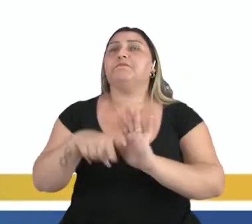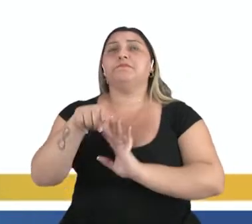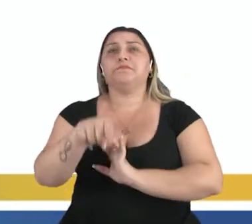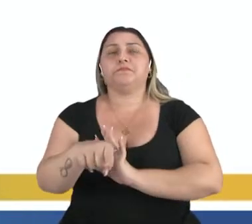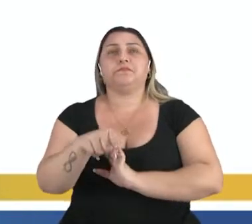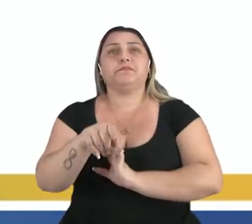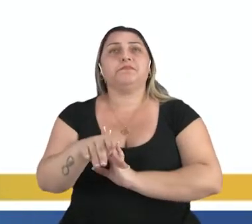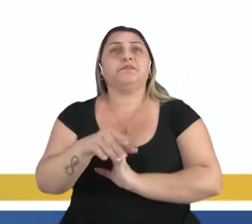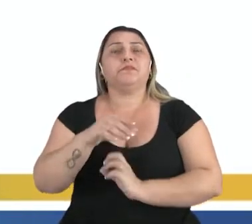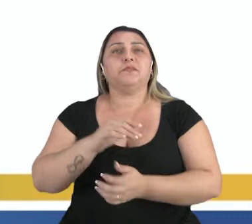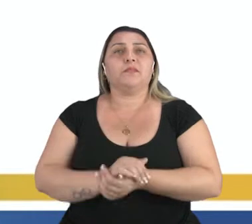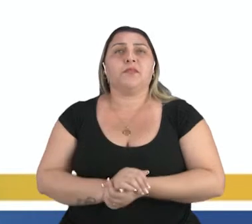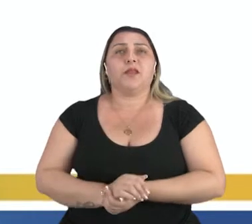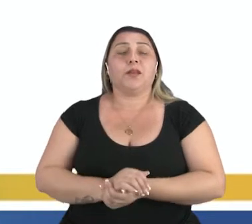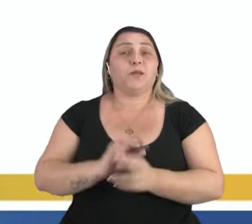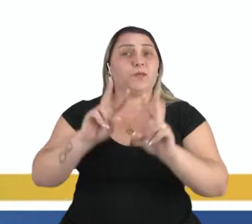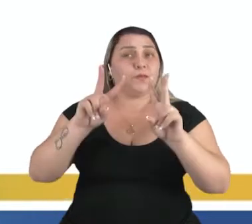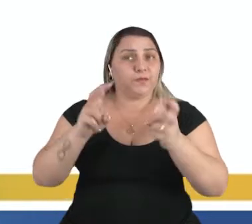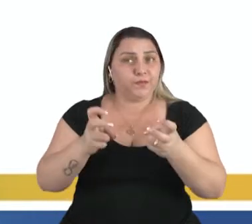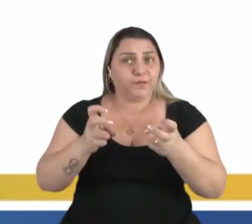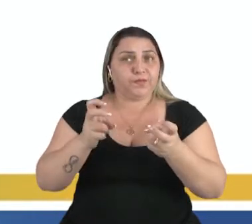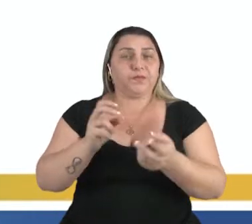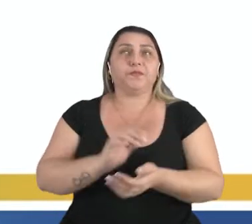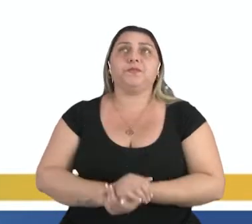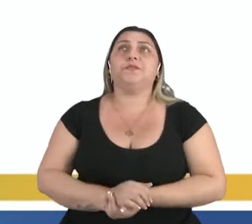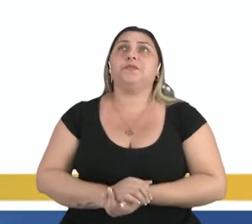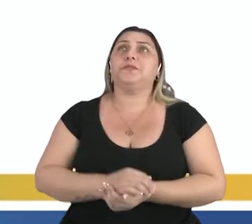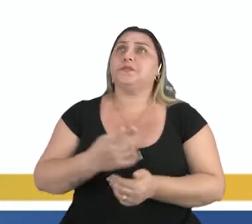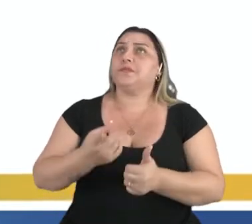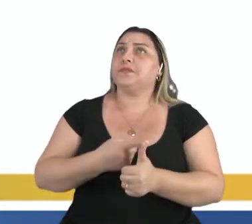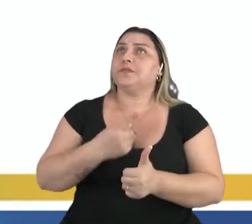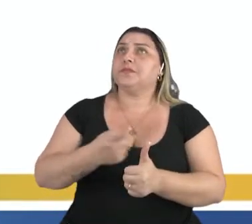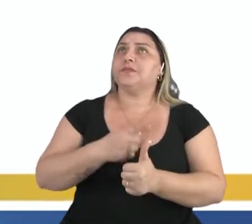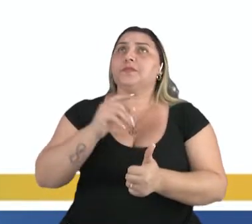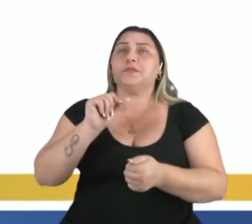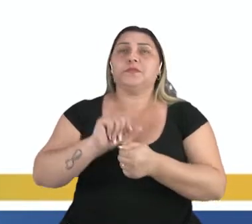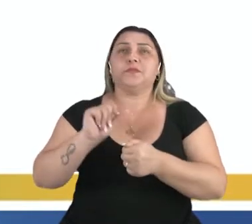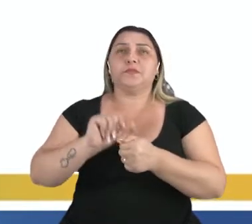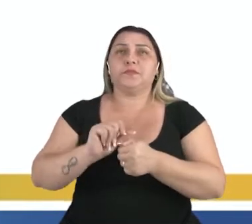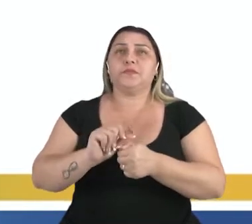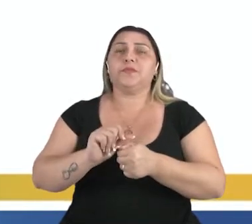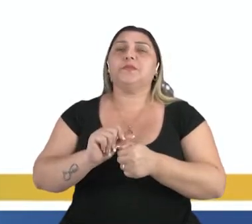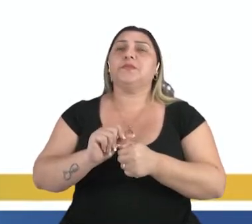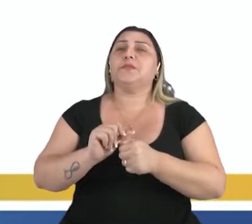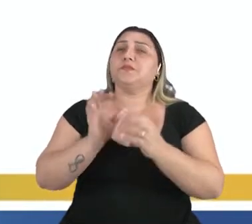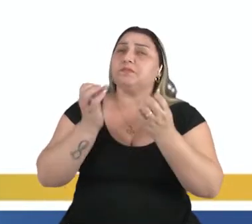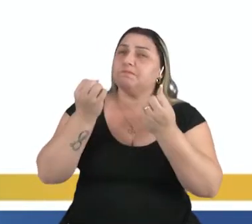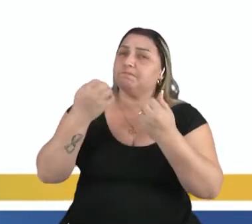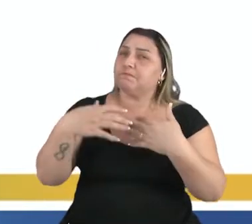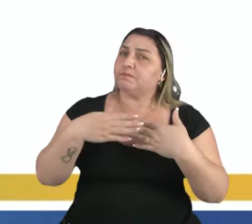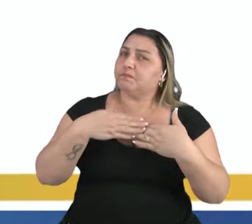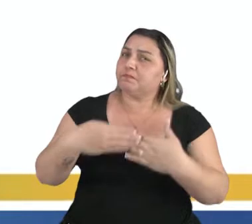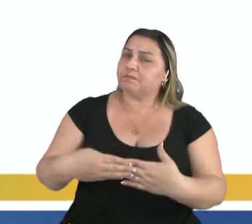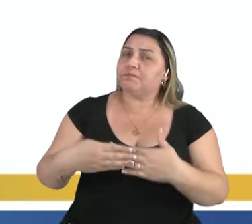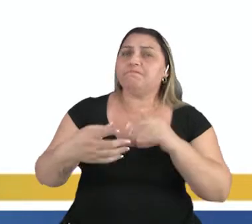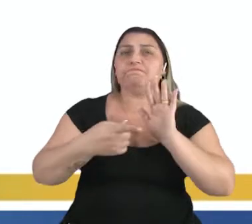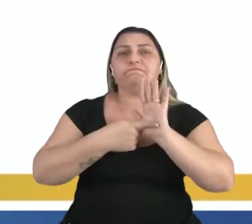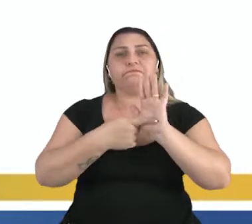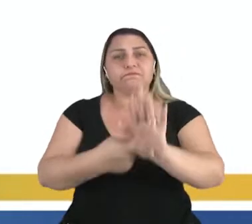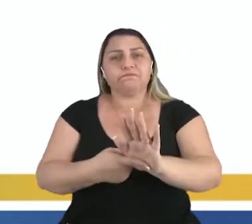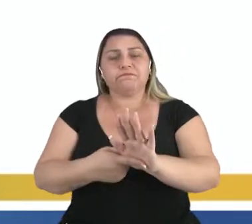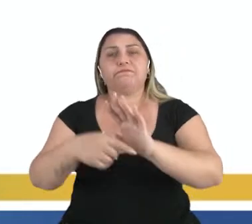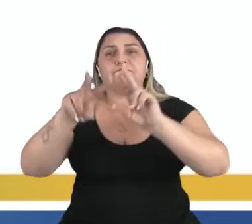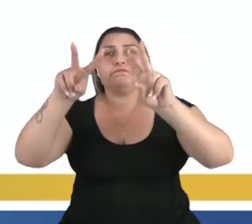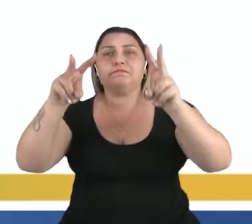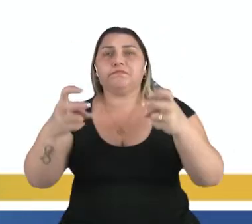você pegou seu tema, né? Você, no primeiro momento, fez a explanação, você trouxe, apresentou o